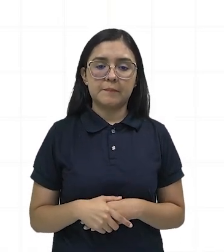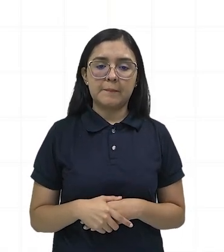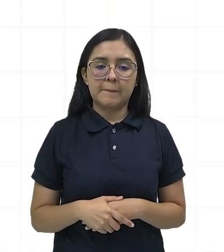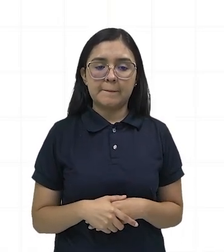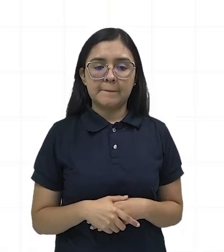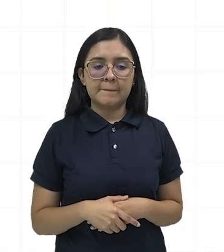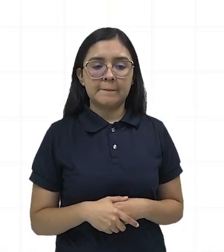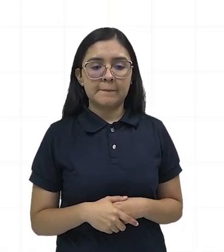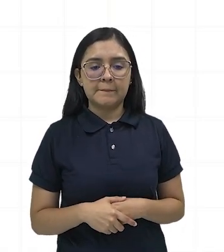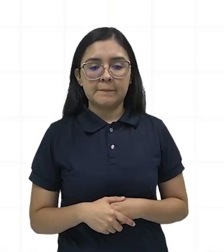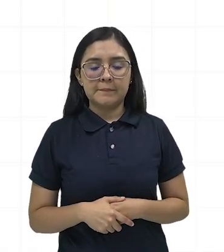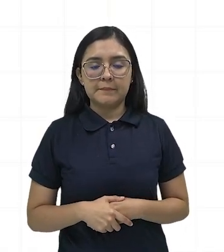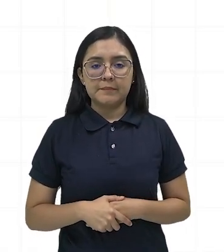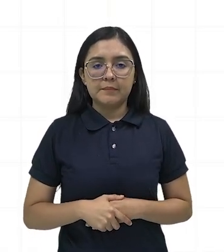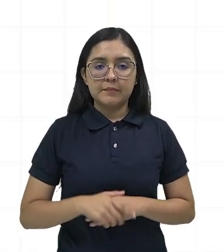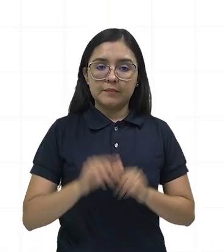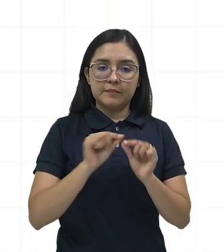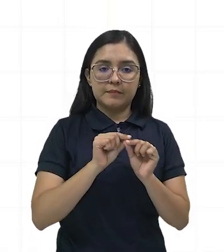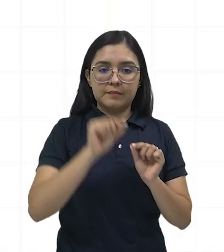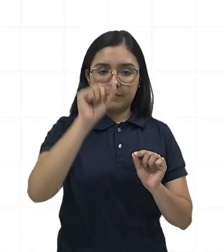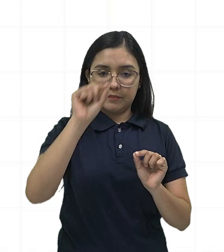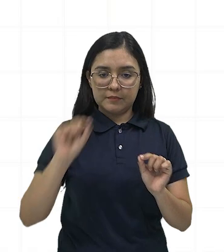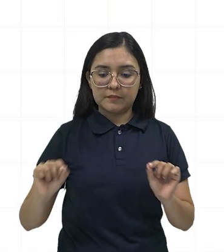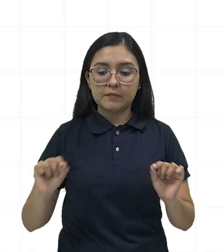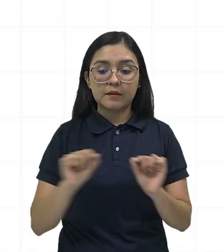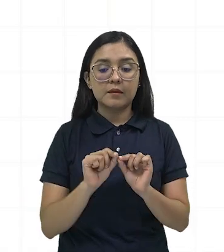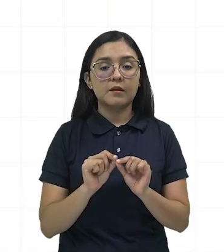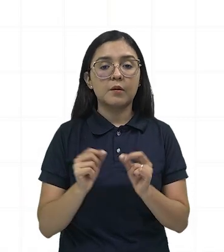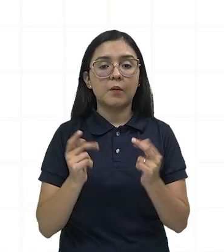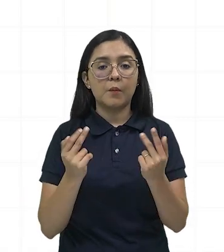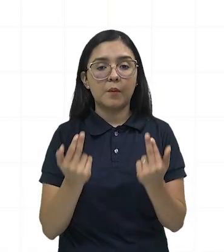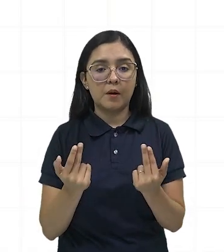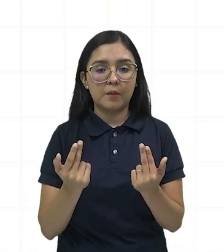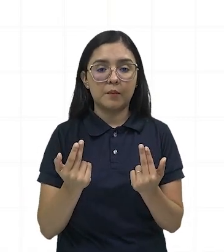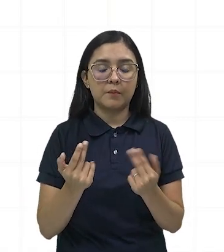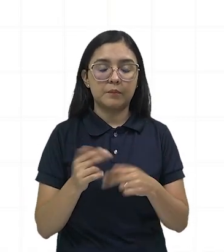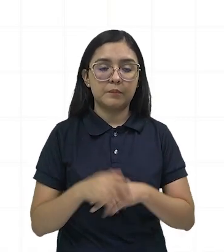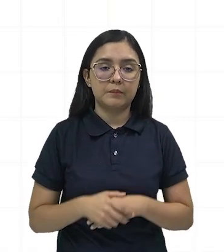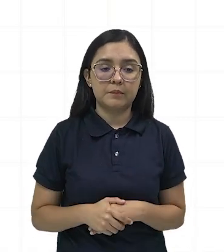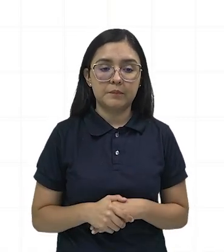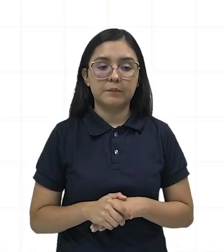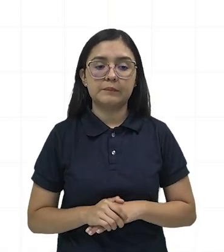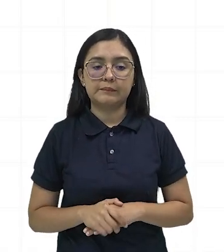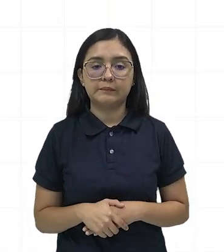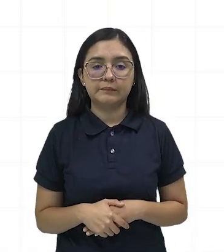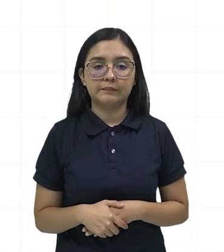de mesma medida. Então, nós temos aqui